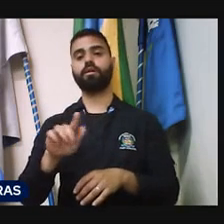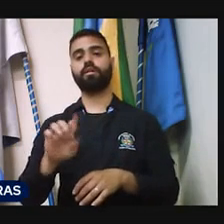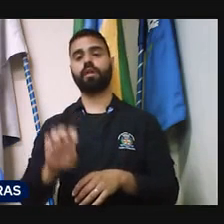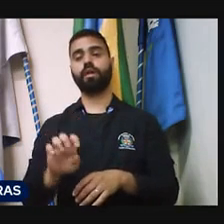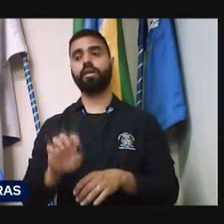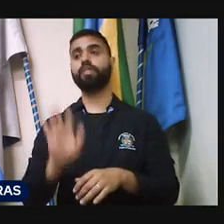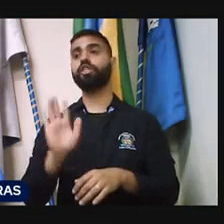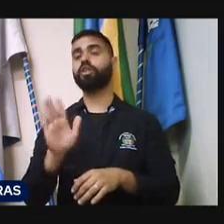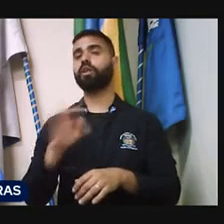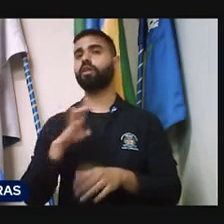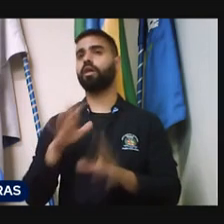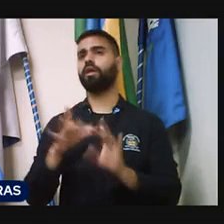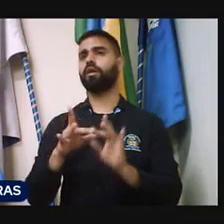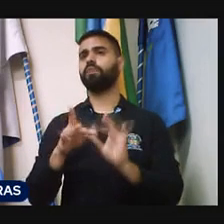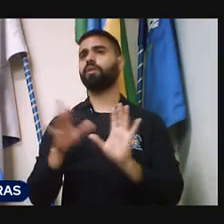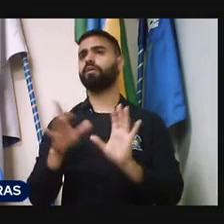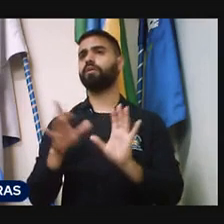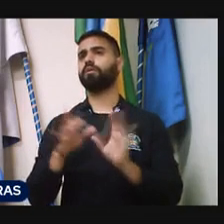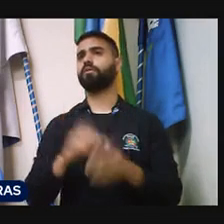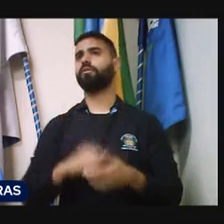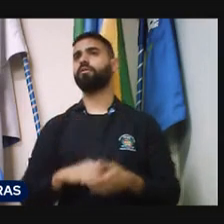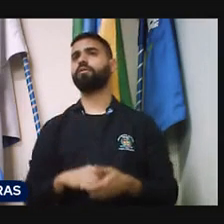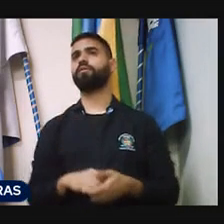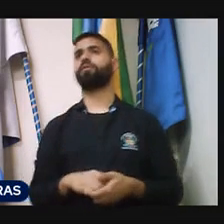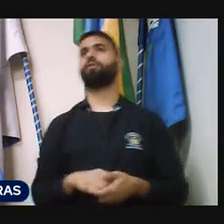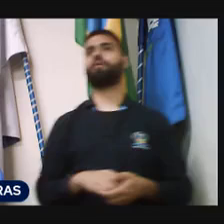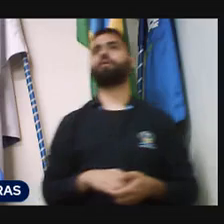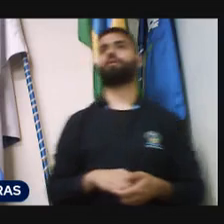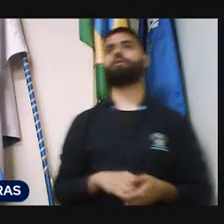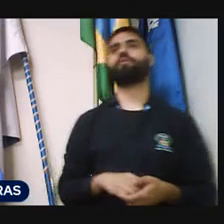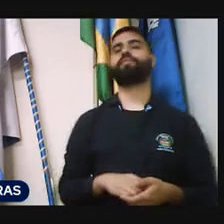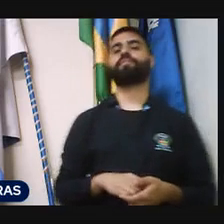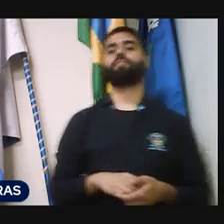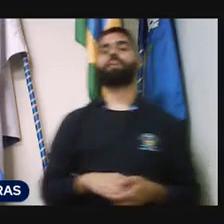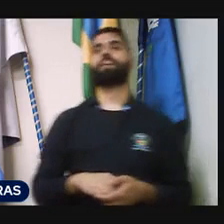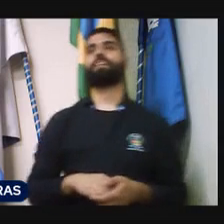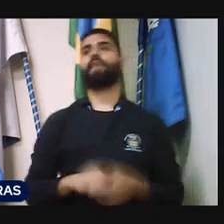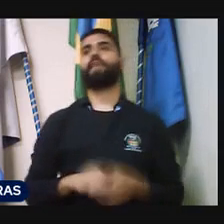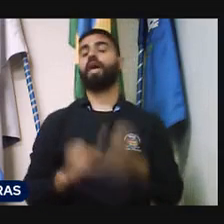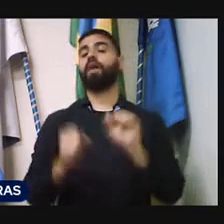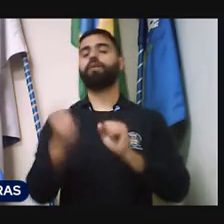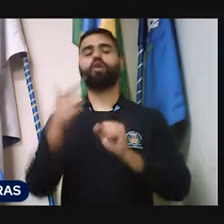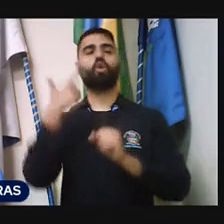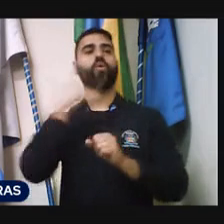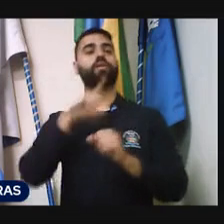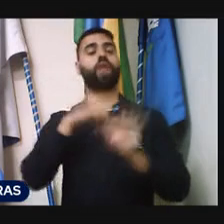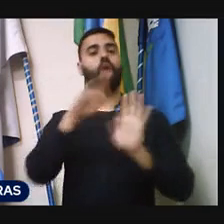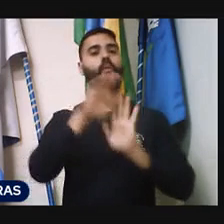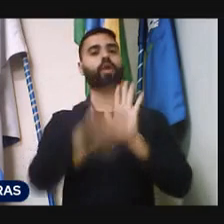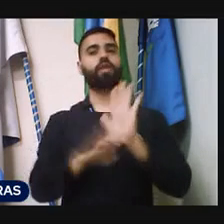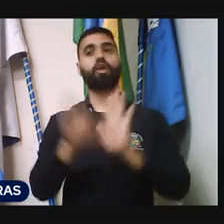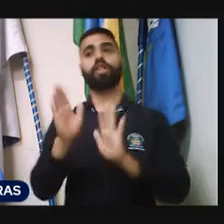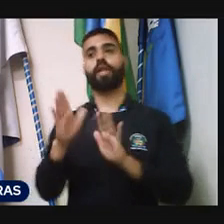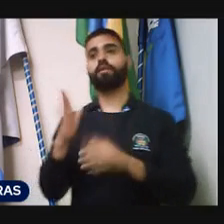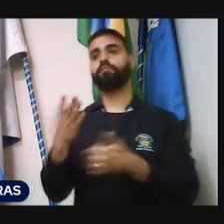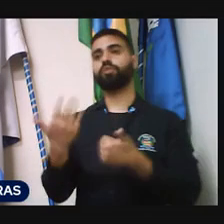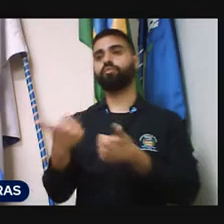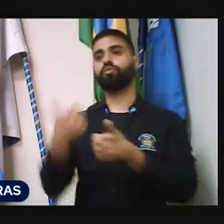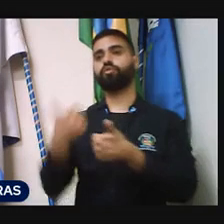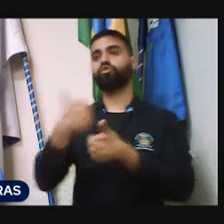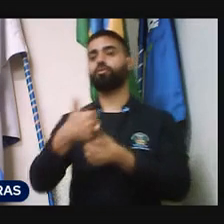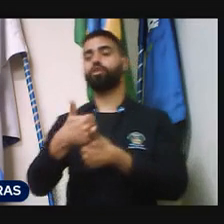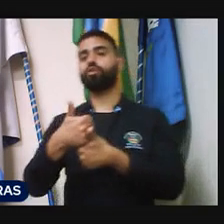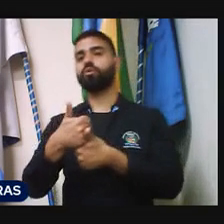e as e as companhias que venceram os editais já estão chegando para assumir